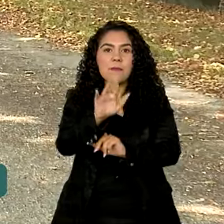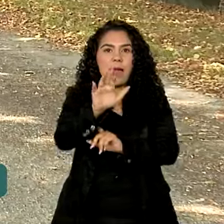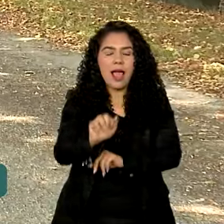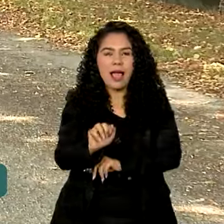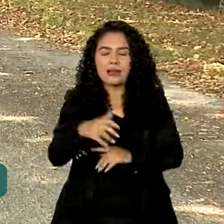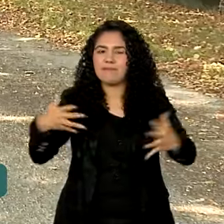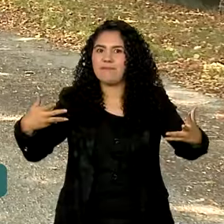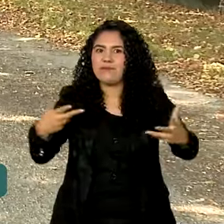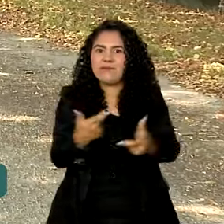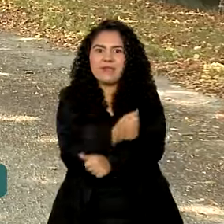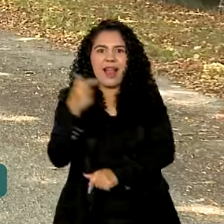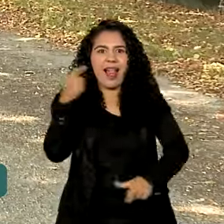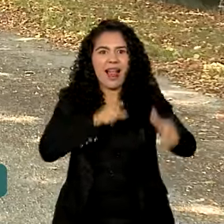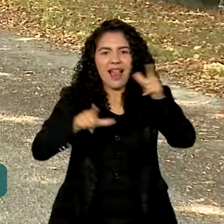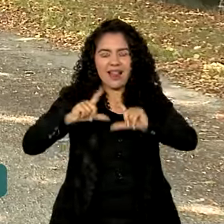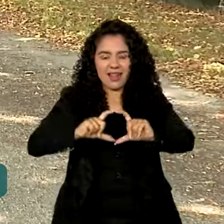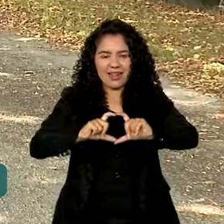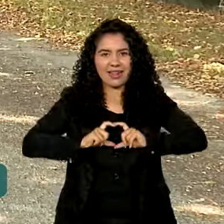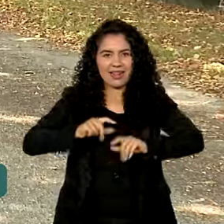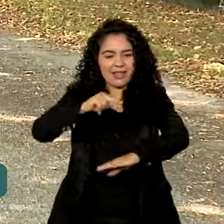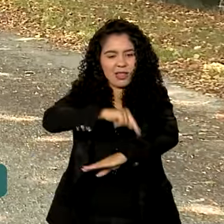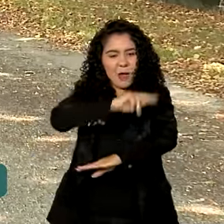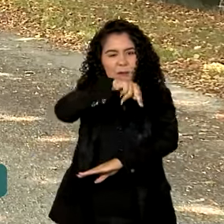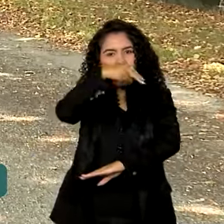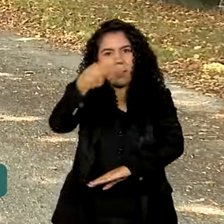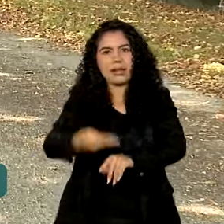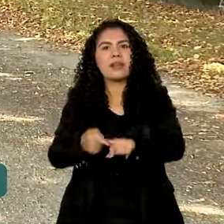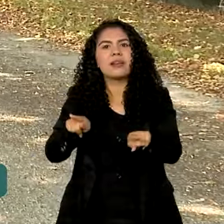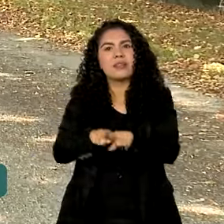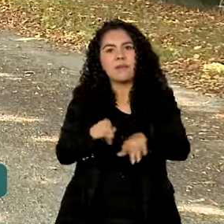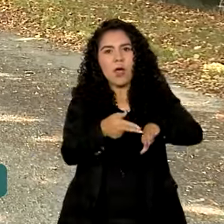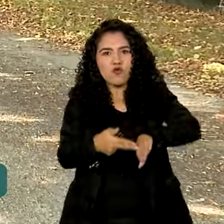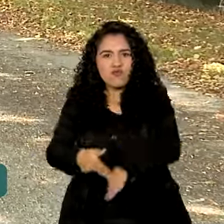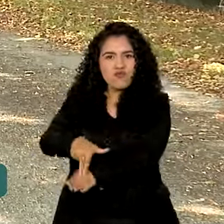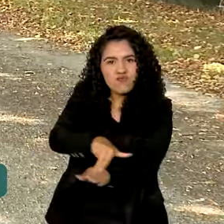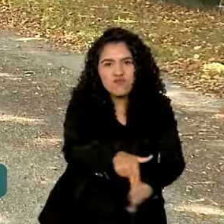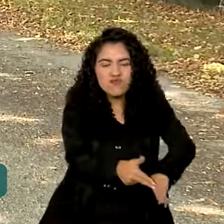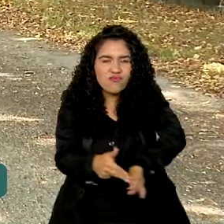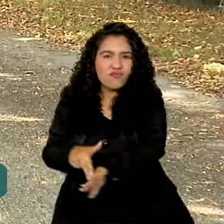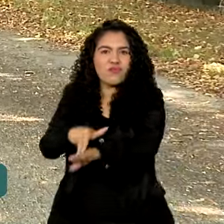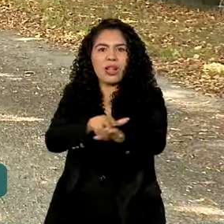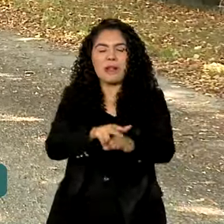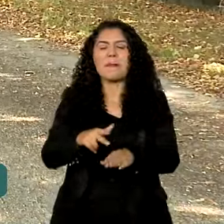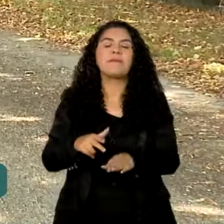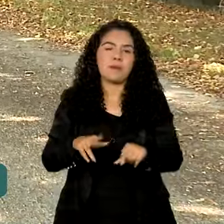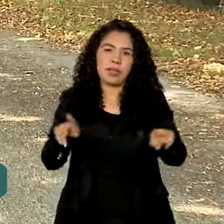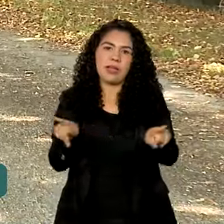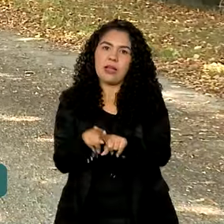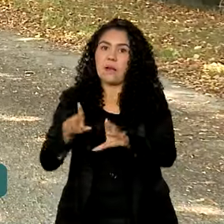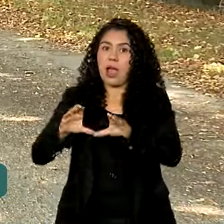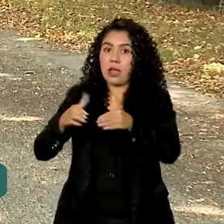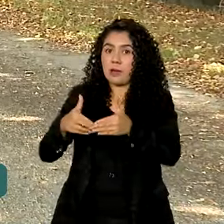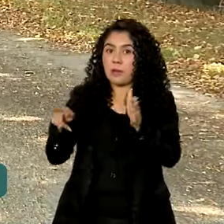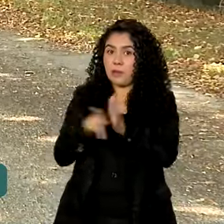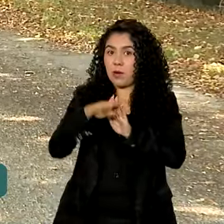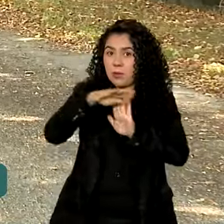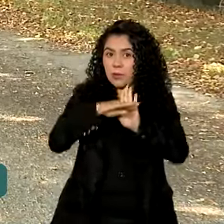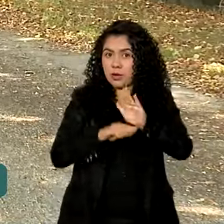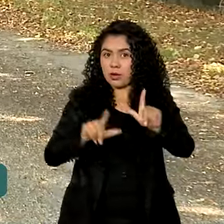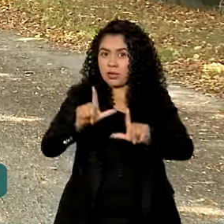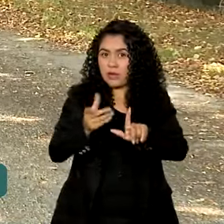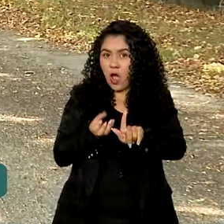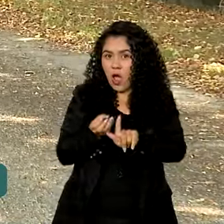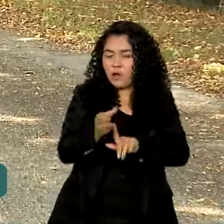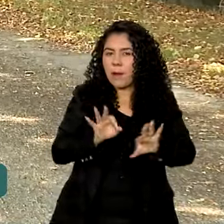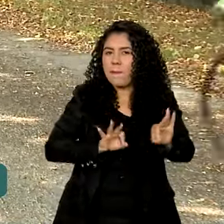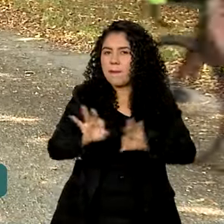e no surf e tantas outras alegrias que as nossas atletas trouxeram para os brasileiros. E a equipe do Canal Gov, em Paris, preparou